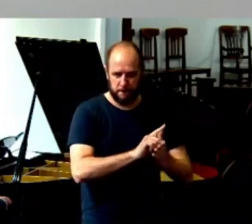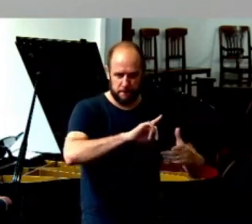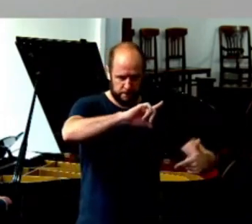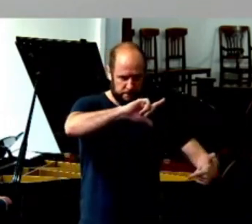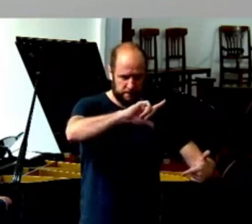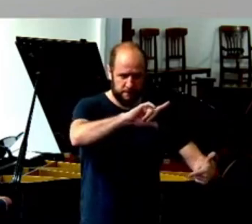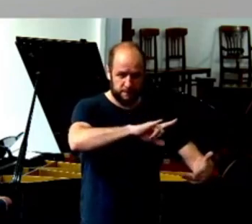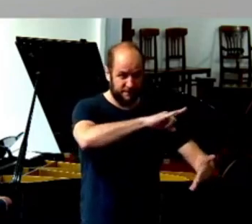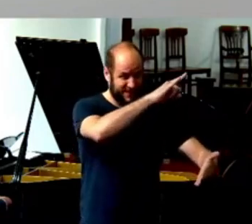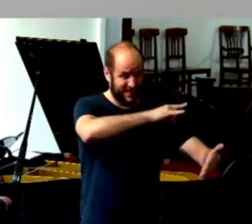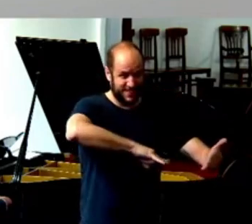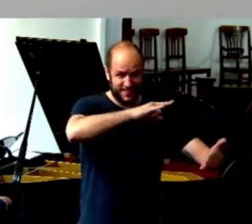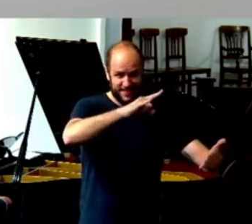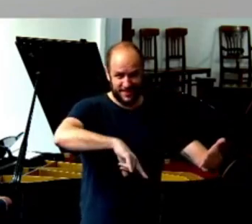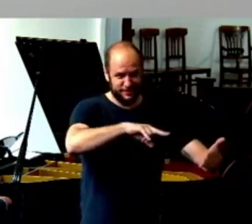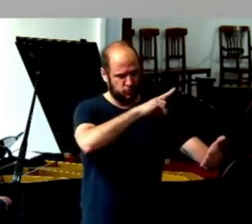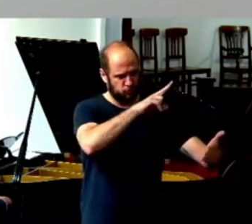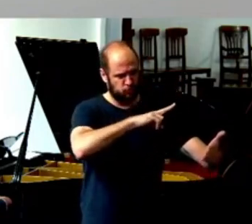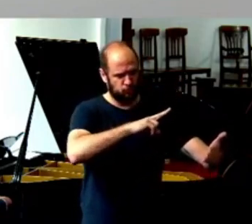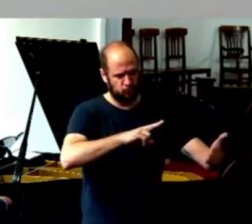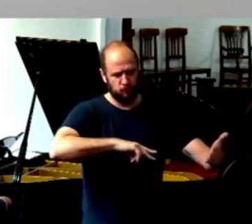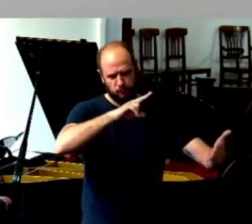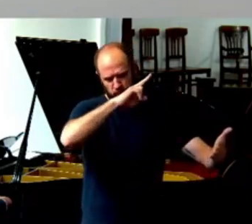algumas listas.